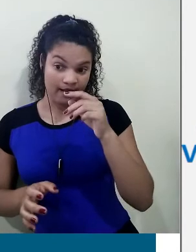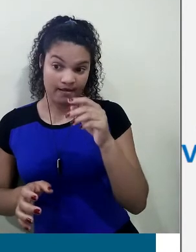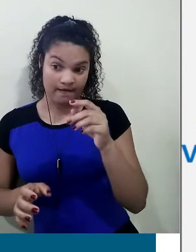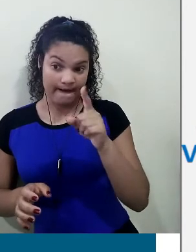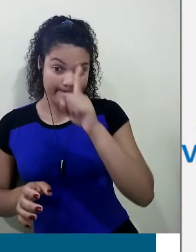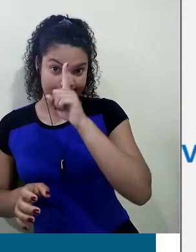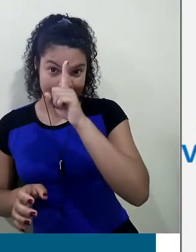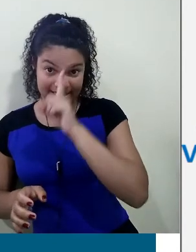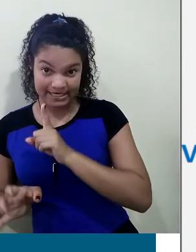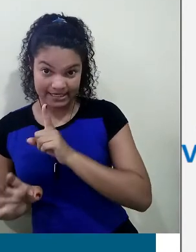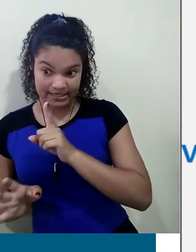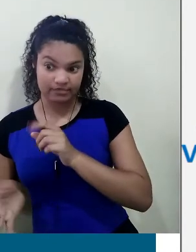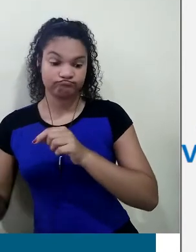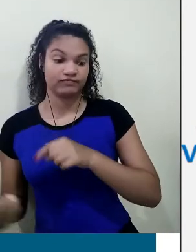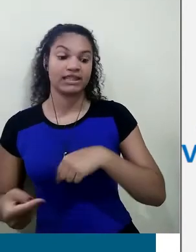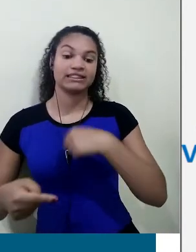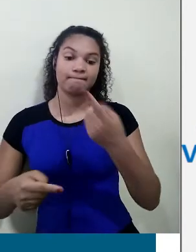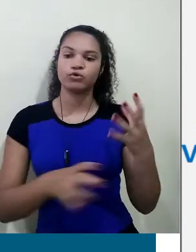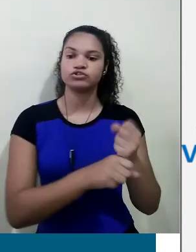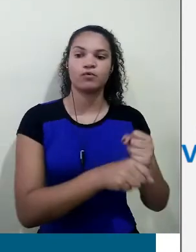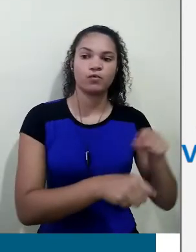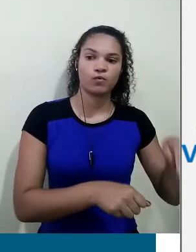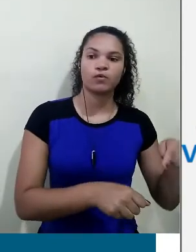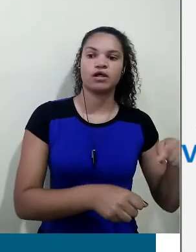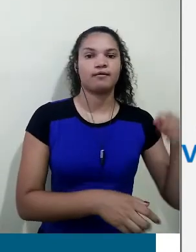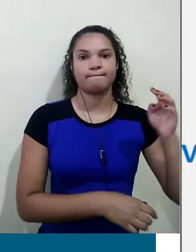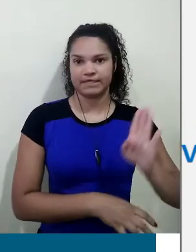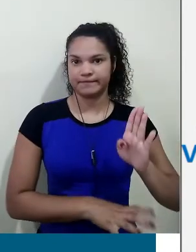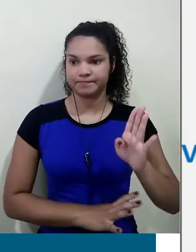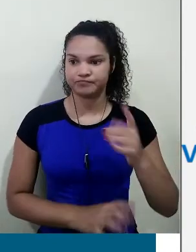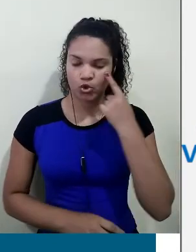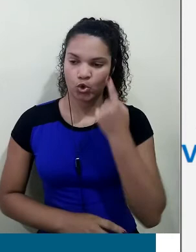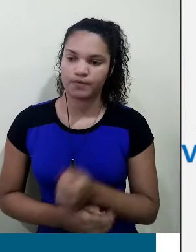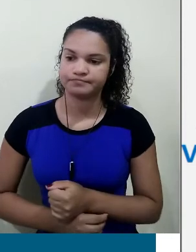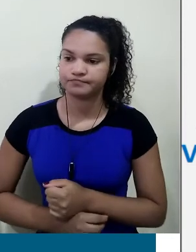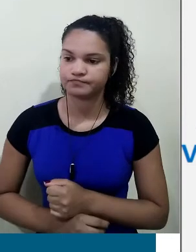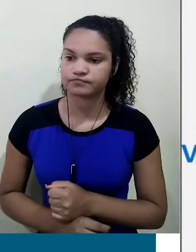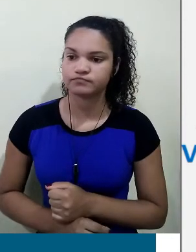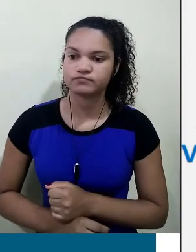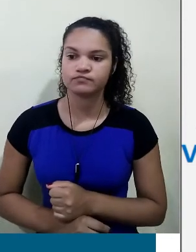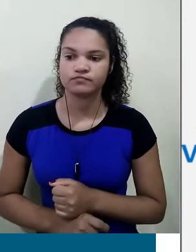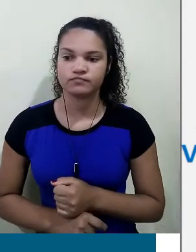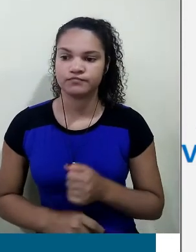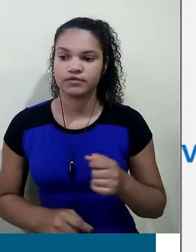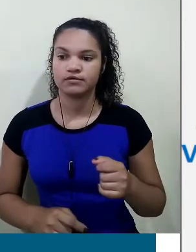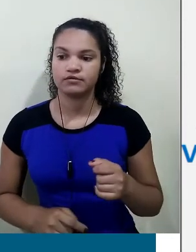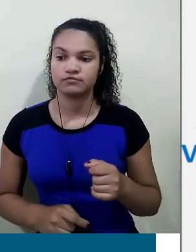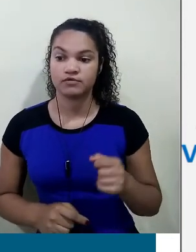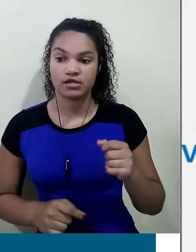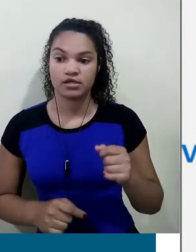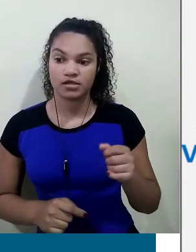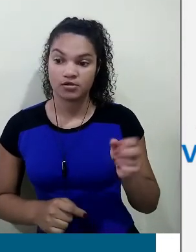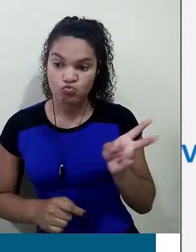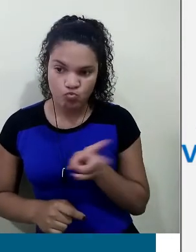a probabilidade de ocorrência do evento B. Então, a probabilidade de desse cruzamento nascerem indivíduos com sementes amarelas rugosas ou verdes